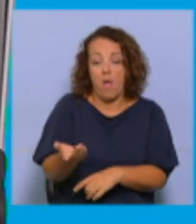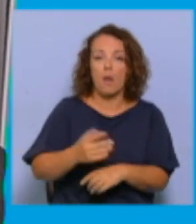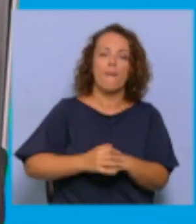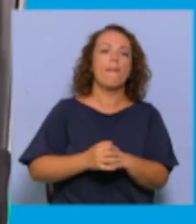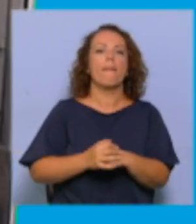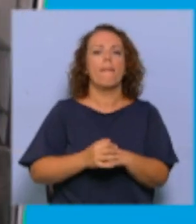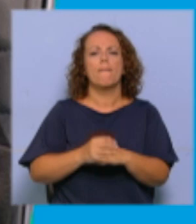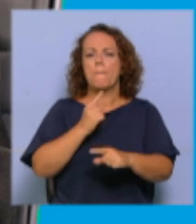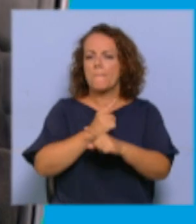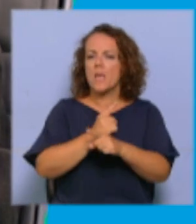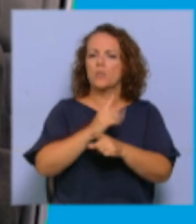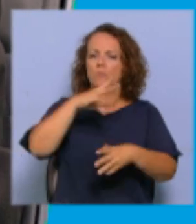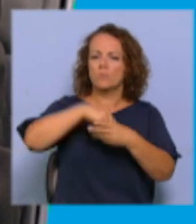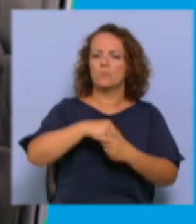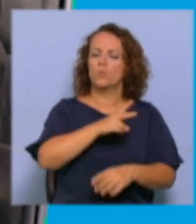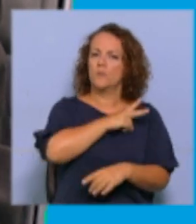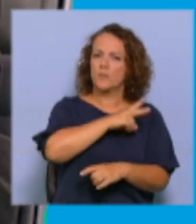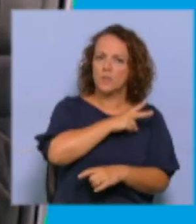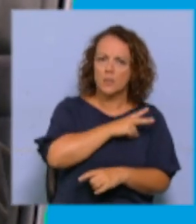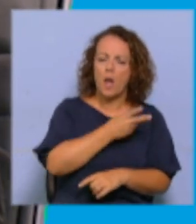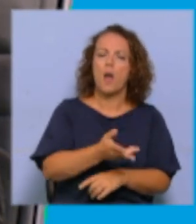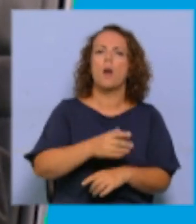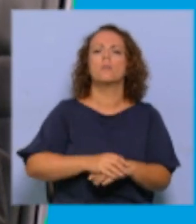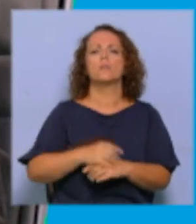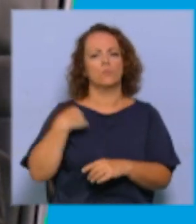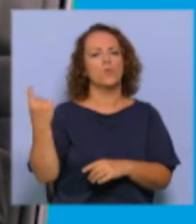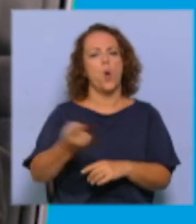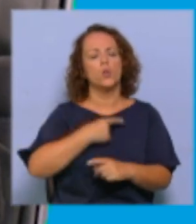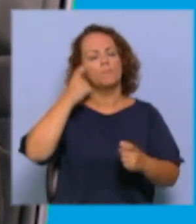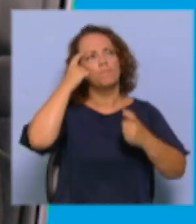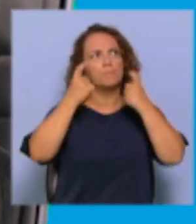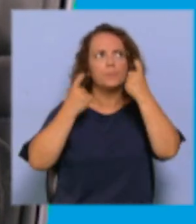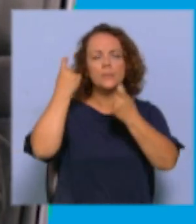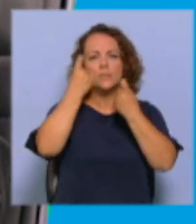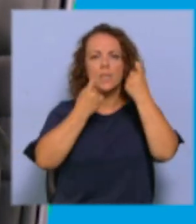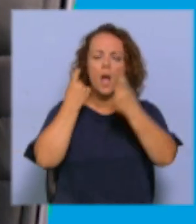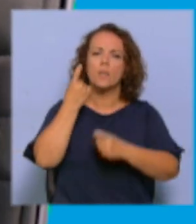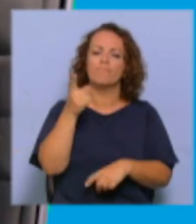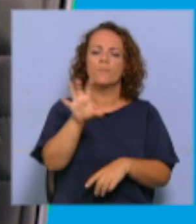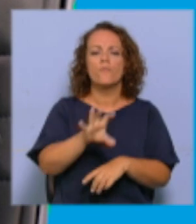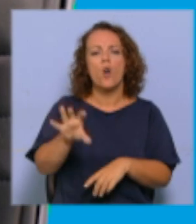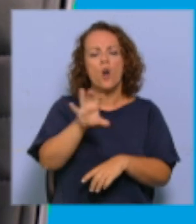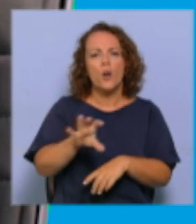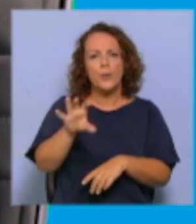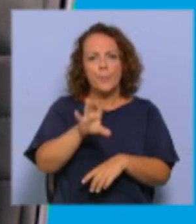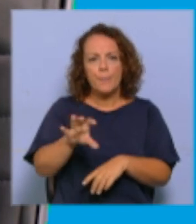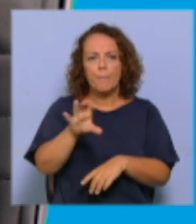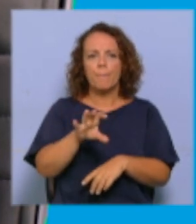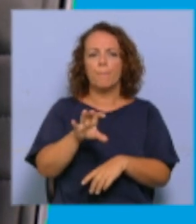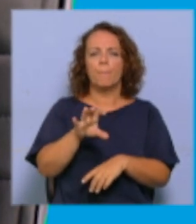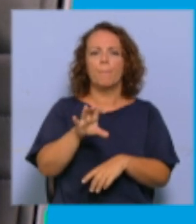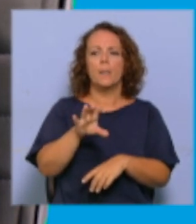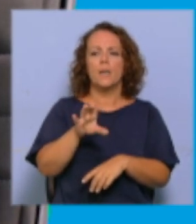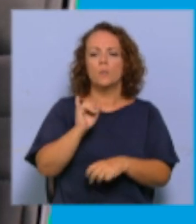própria universidade, nós estamos a considerar formas de poder recorrer a processos e a